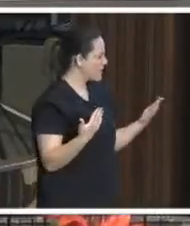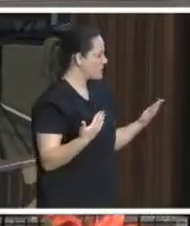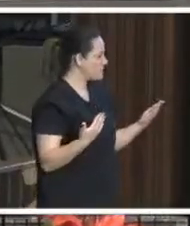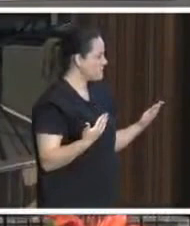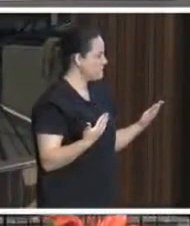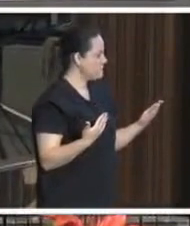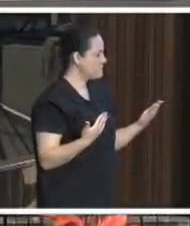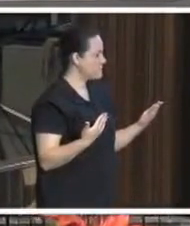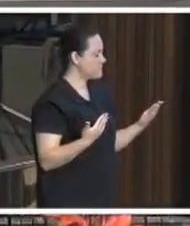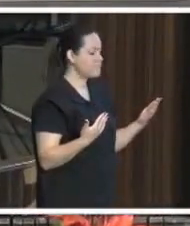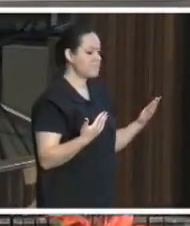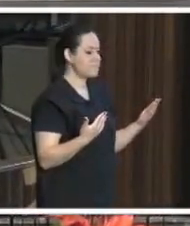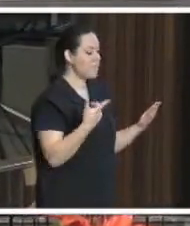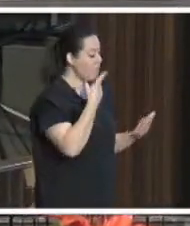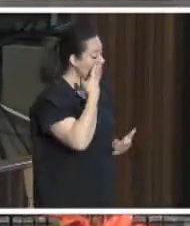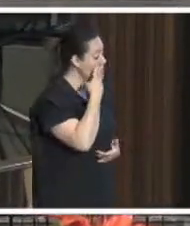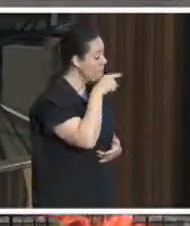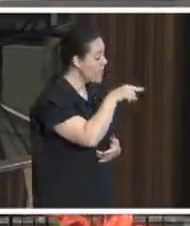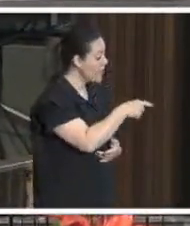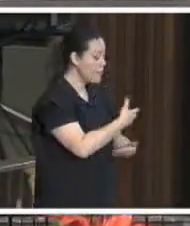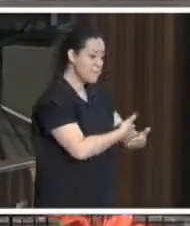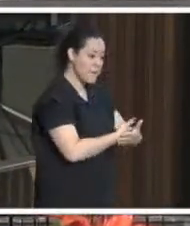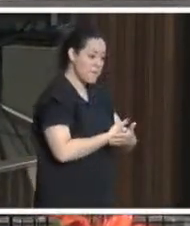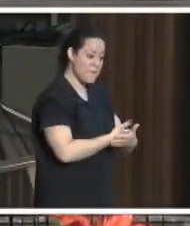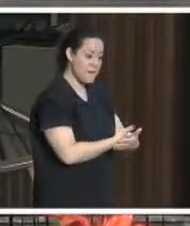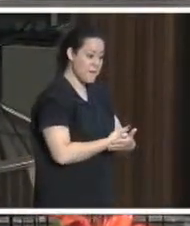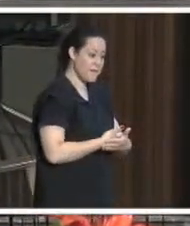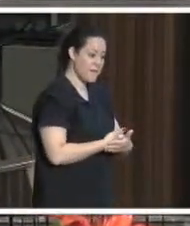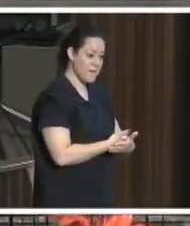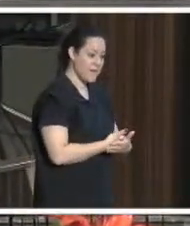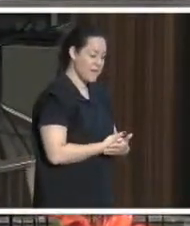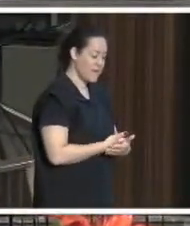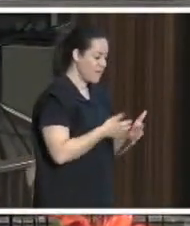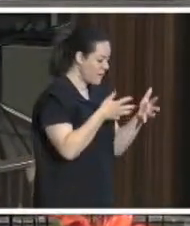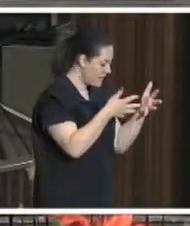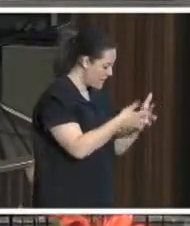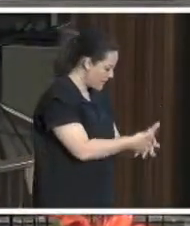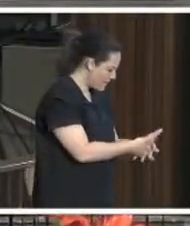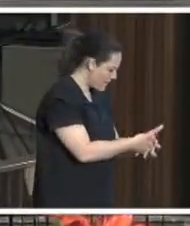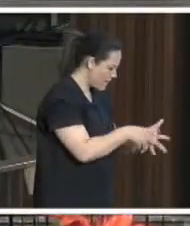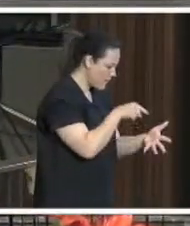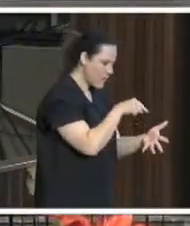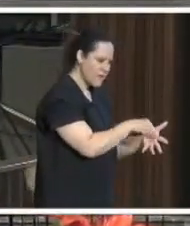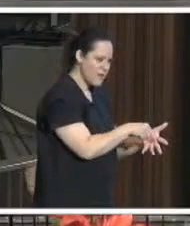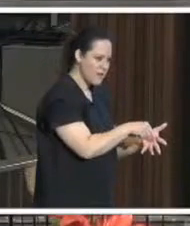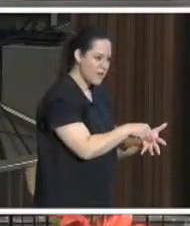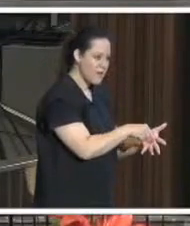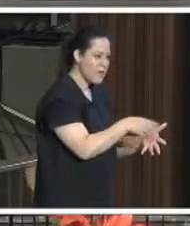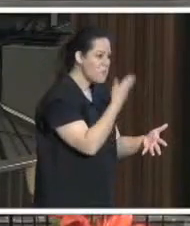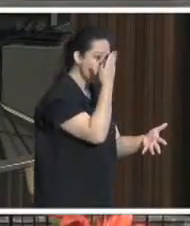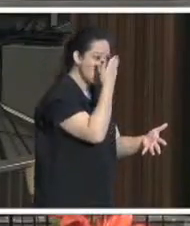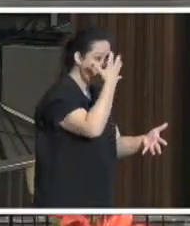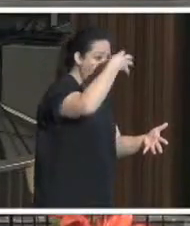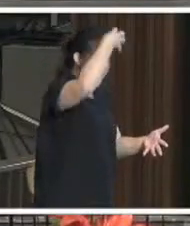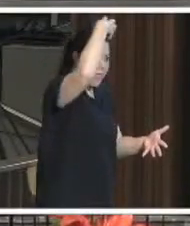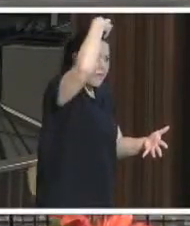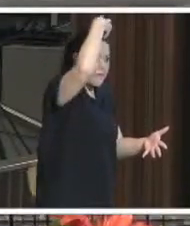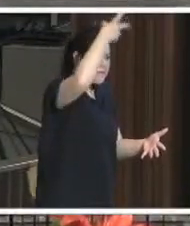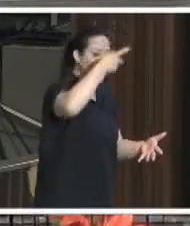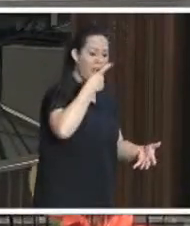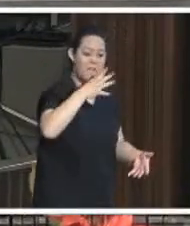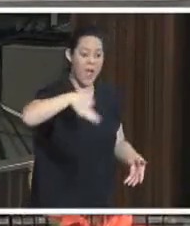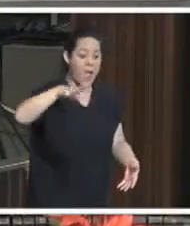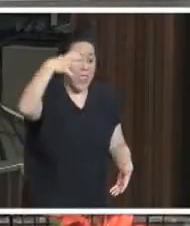e encontram aquela criança, só vem uma criança. Eles não veem um rei, como esperavam